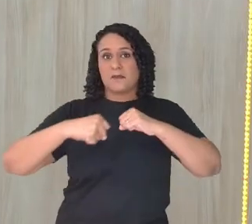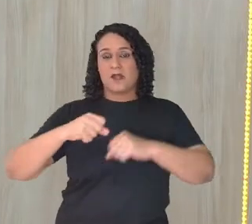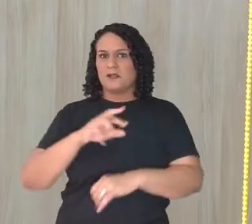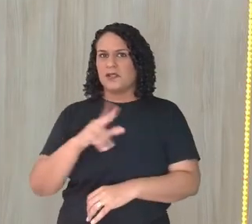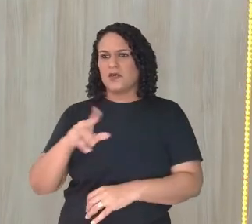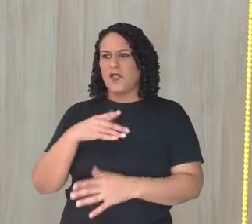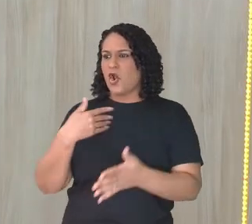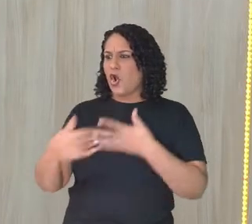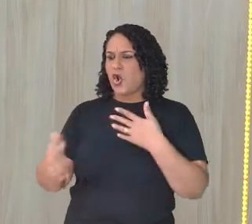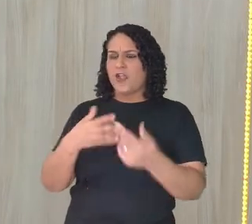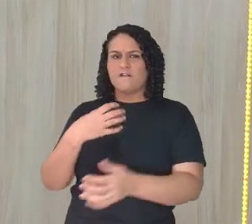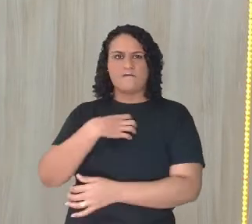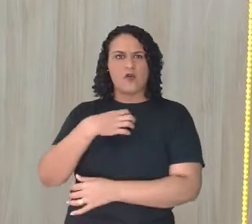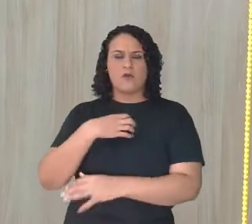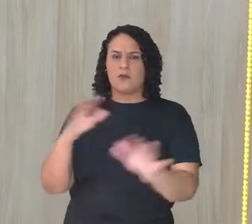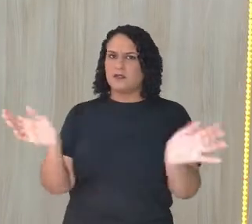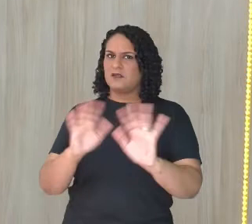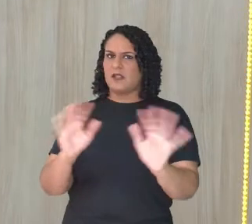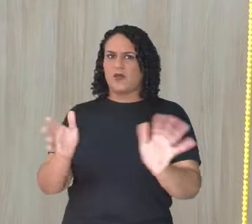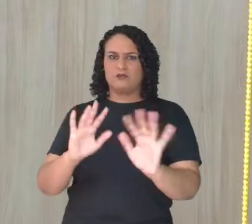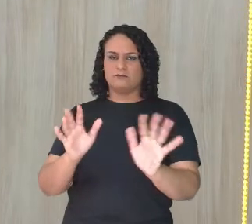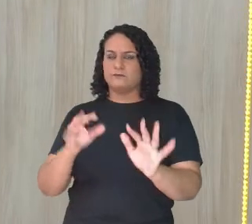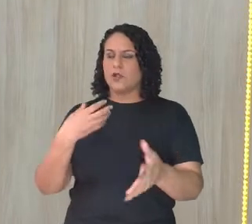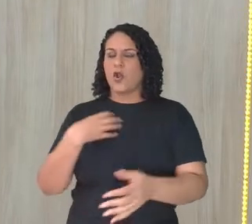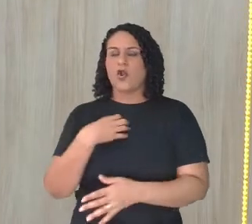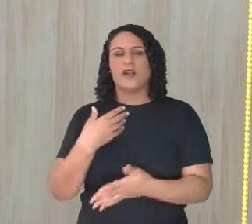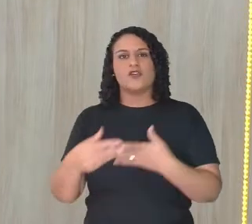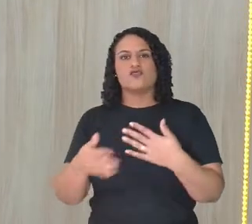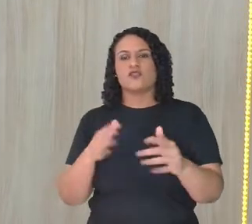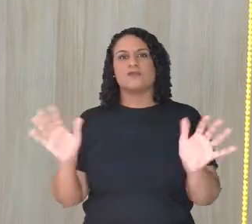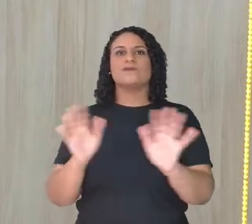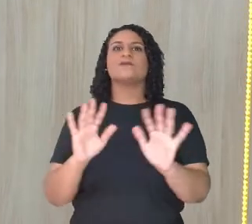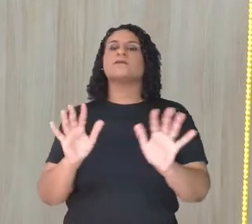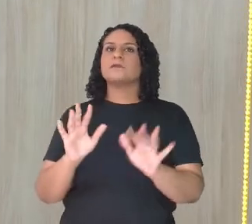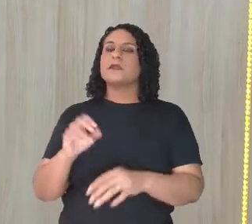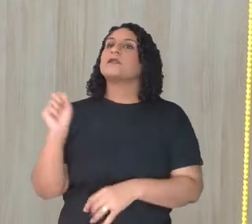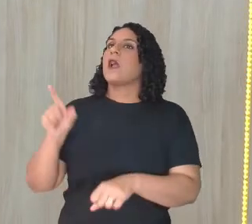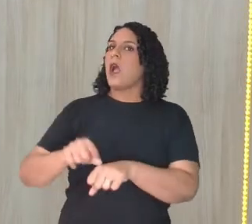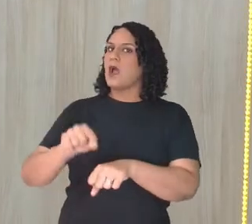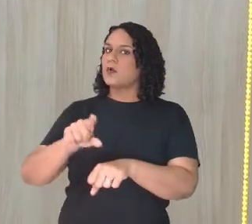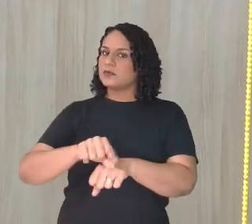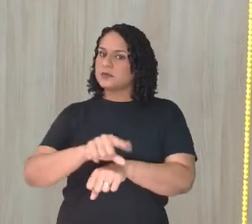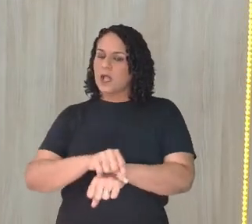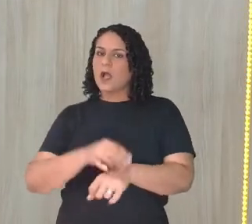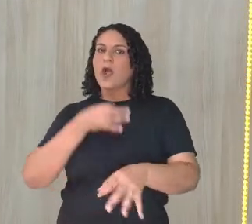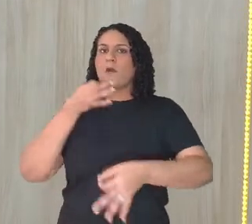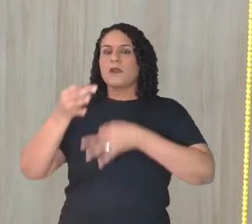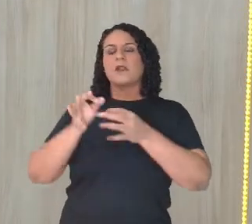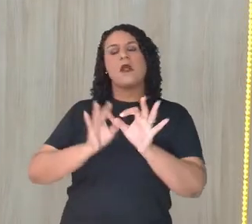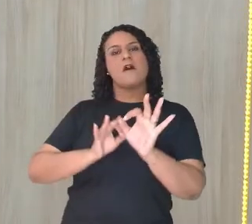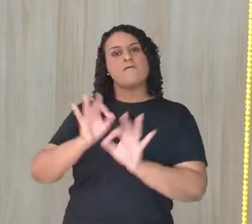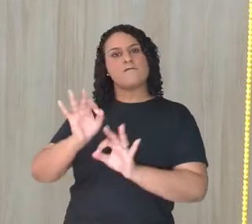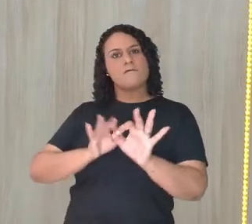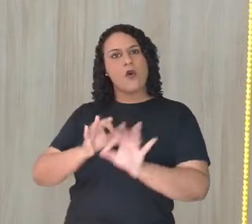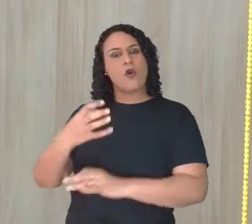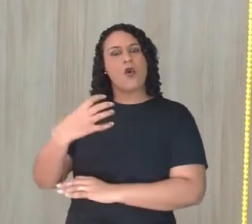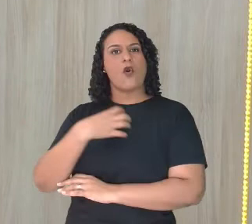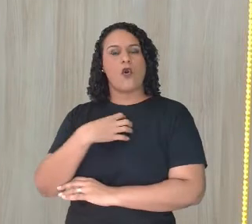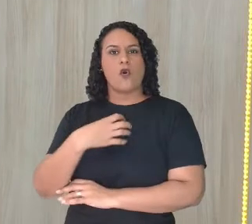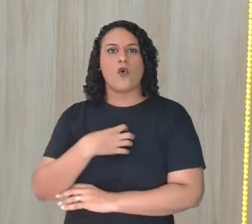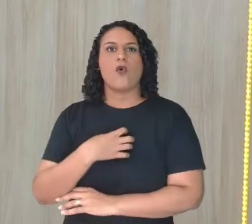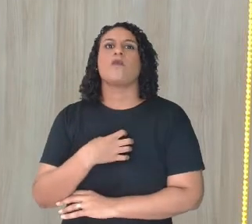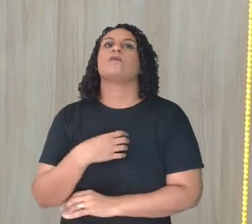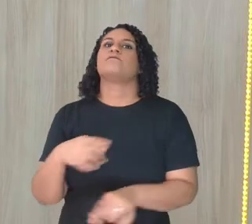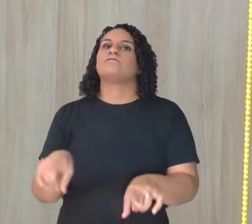jogar ideias ao vento, né? Não é jogar ideias. E sim argumentar num processo lógico, apresentar argumentos